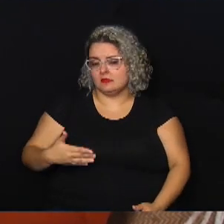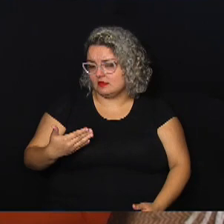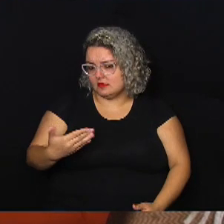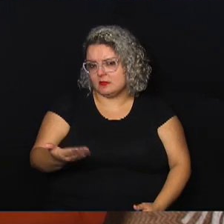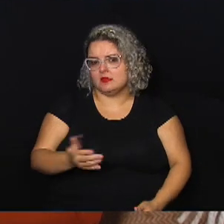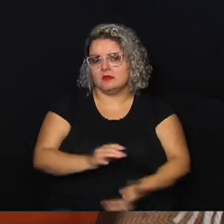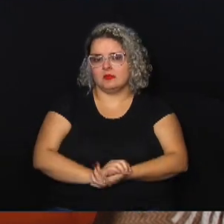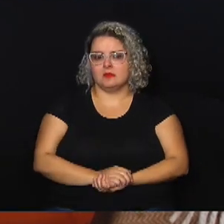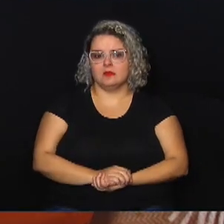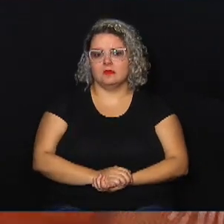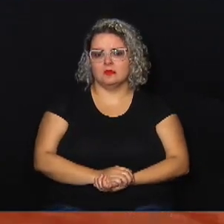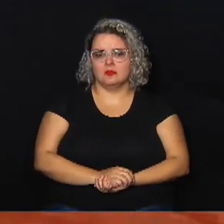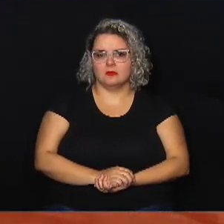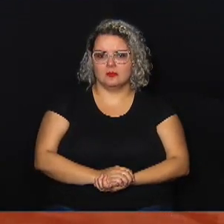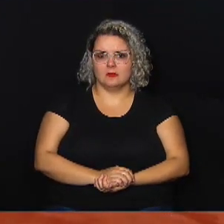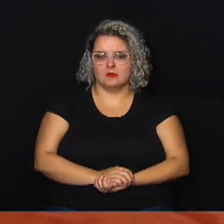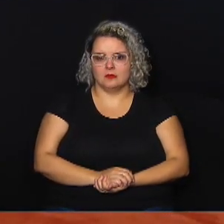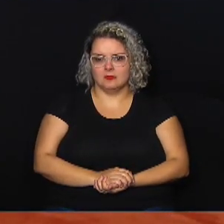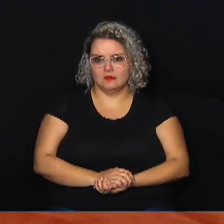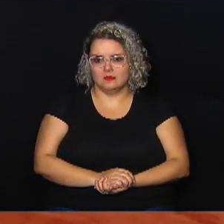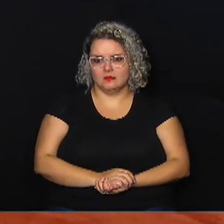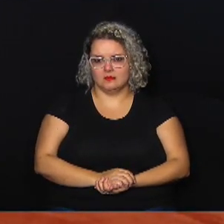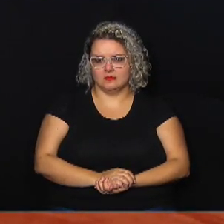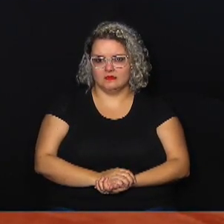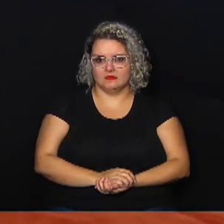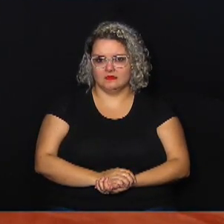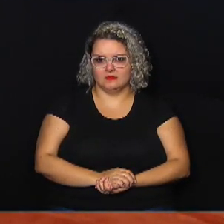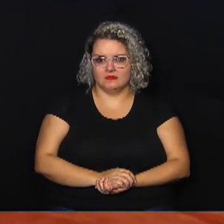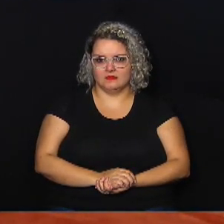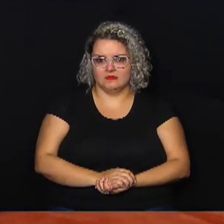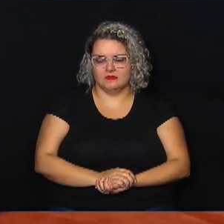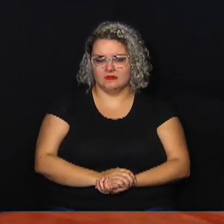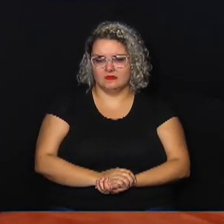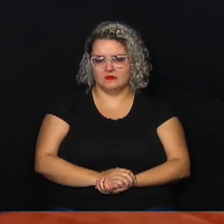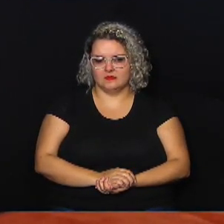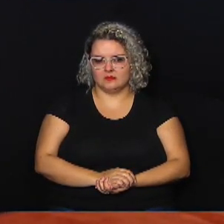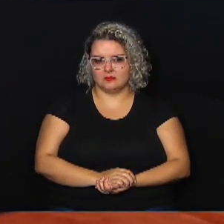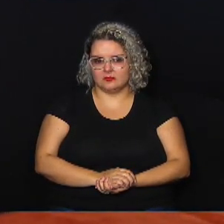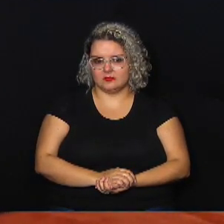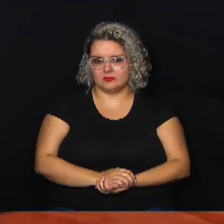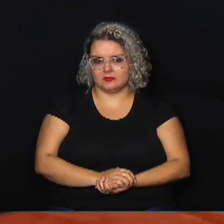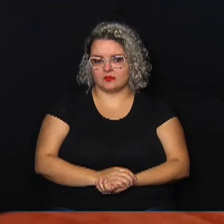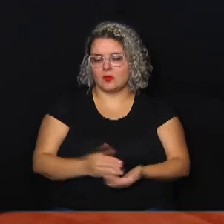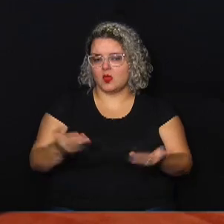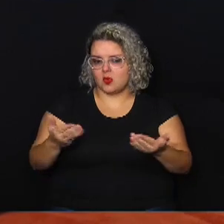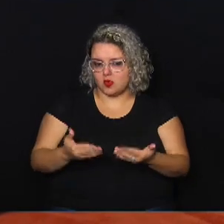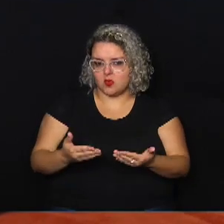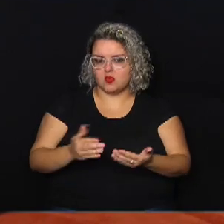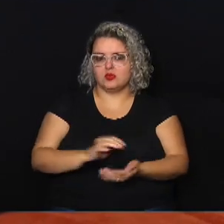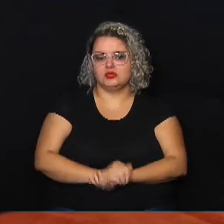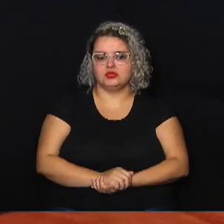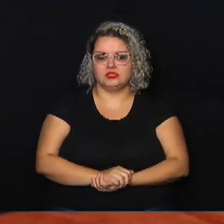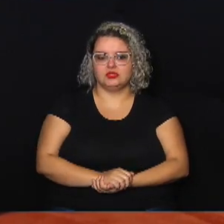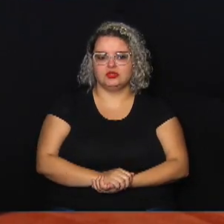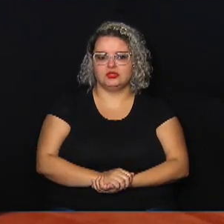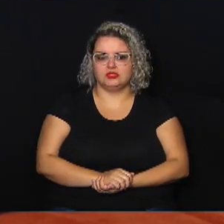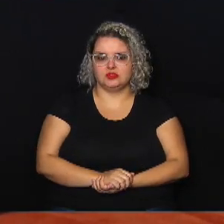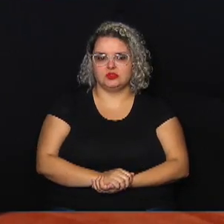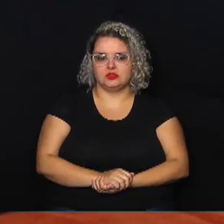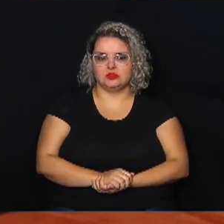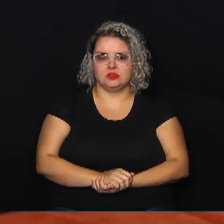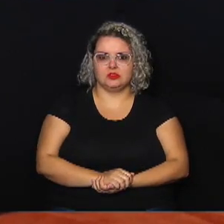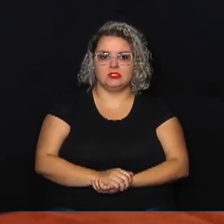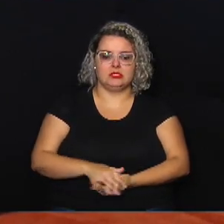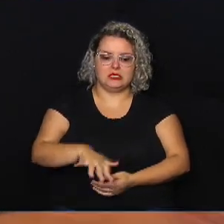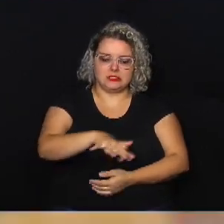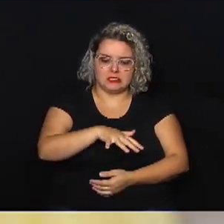Agora, vou pegar o seu ponto e desenvolver assim, hoje, na fronteira assim, da teoria econômica, nessa